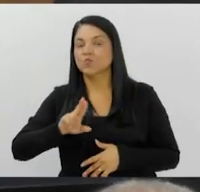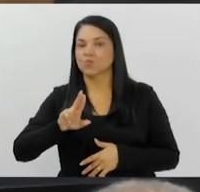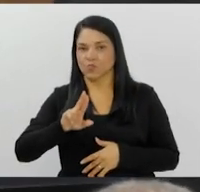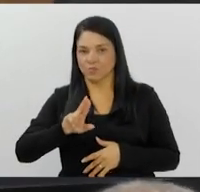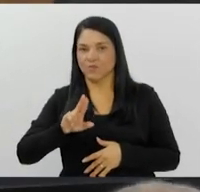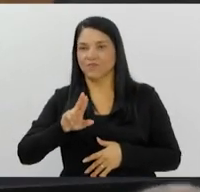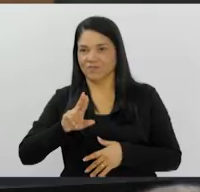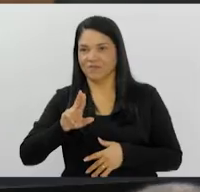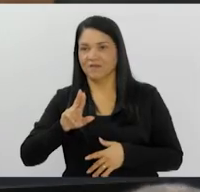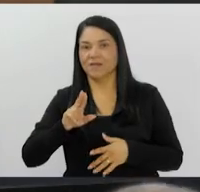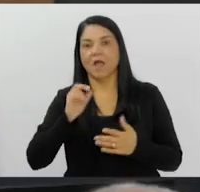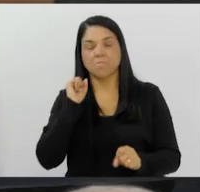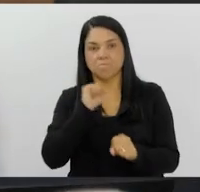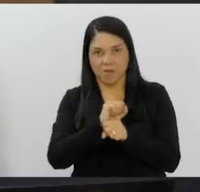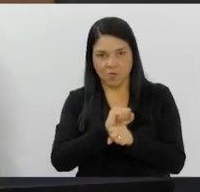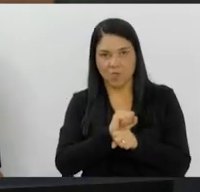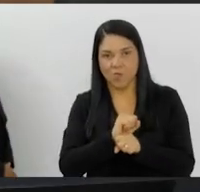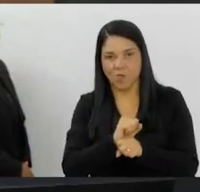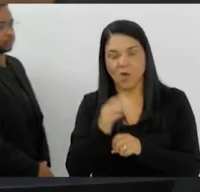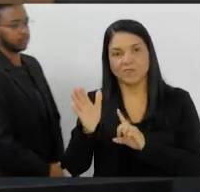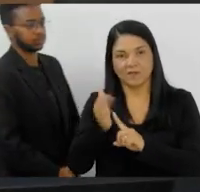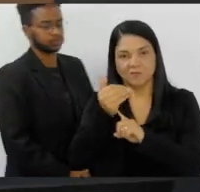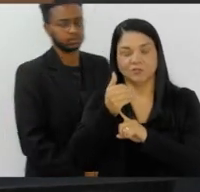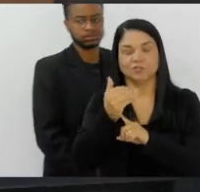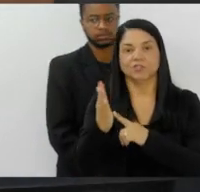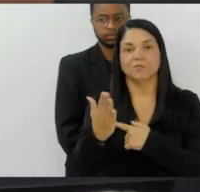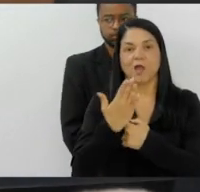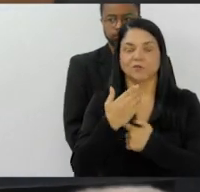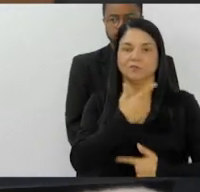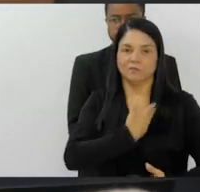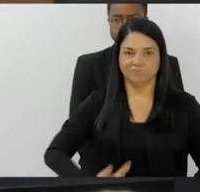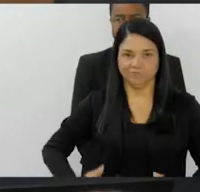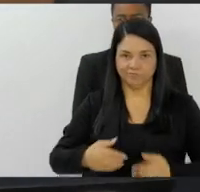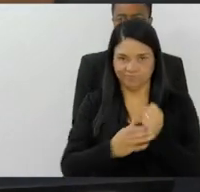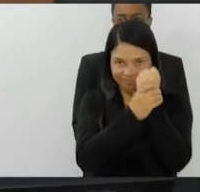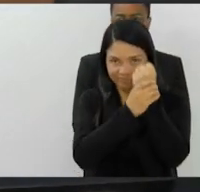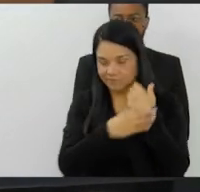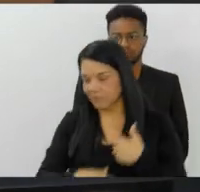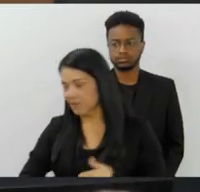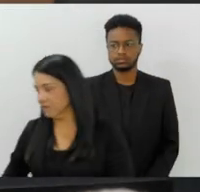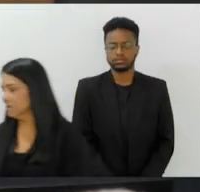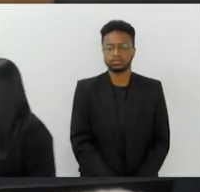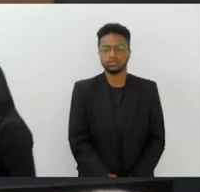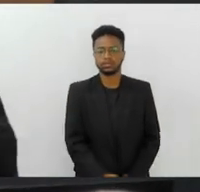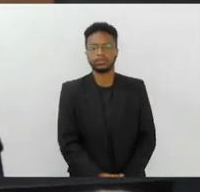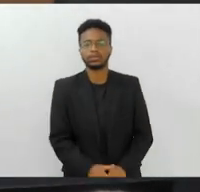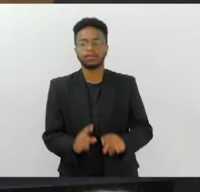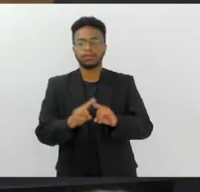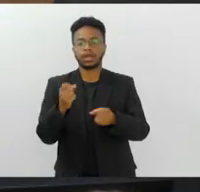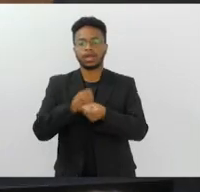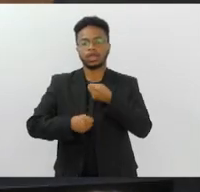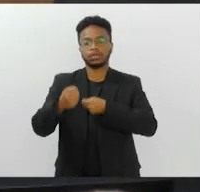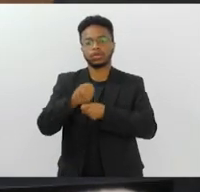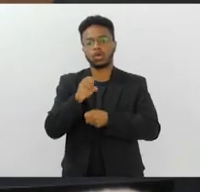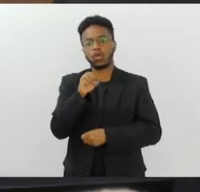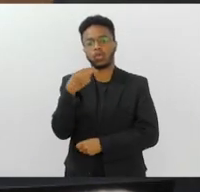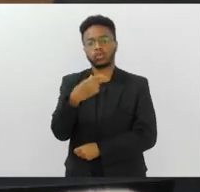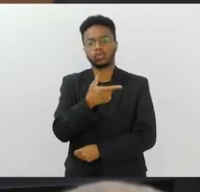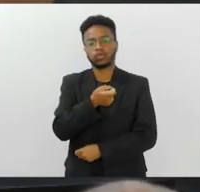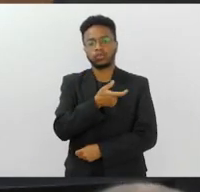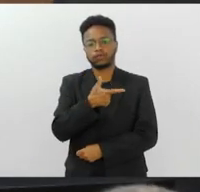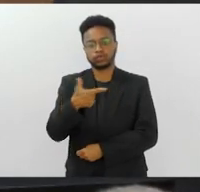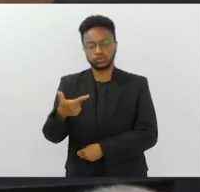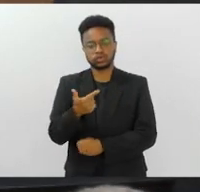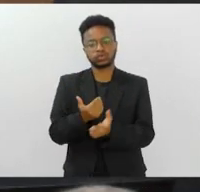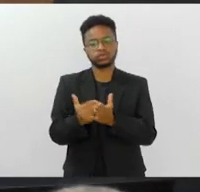parou o uso da da tecnologia em prol da Segurança Pública durante muitos anos salvo engan ano passado ou 2022 que voltou a